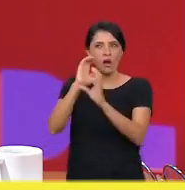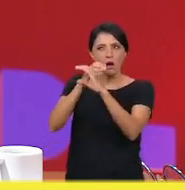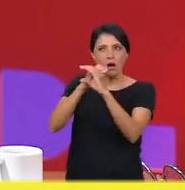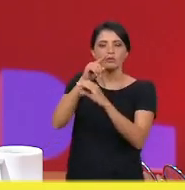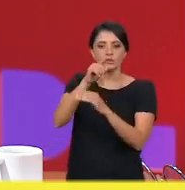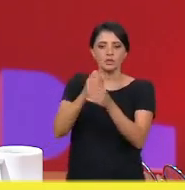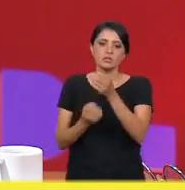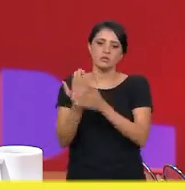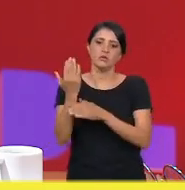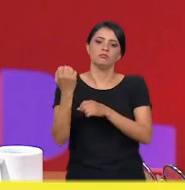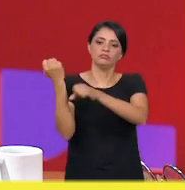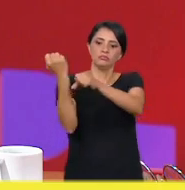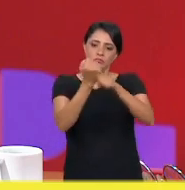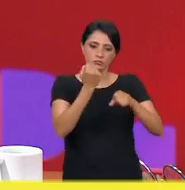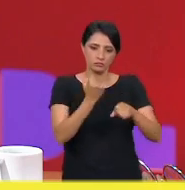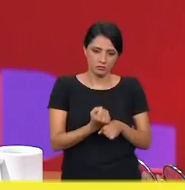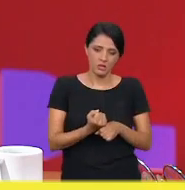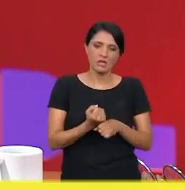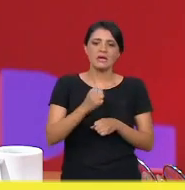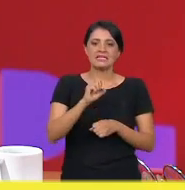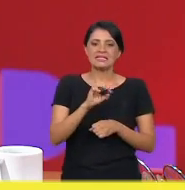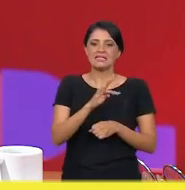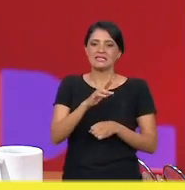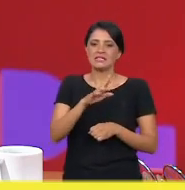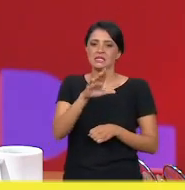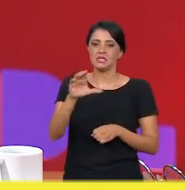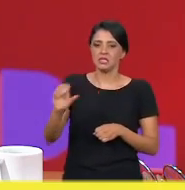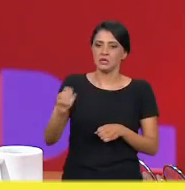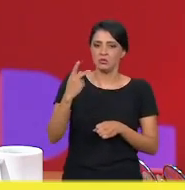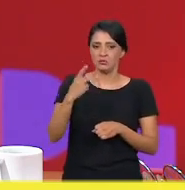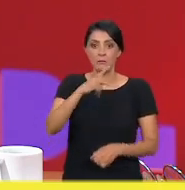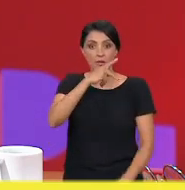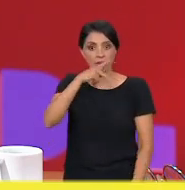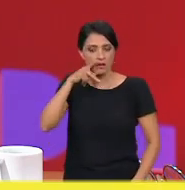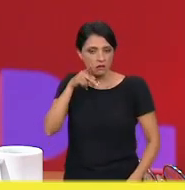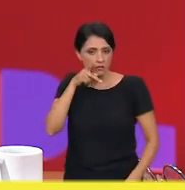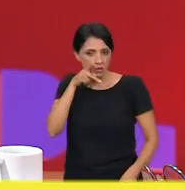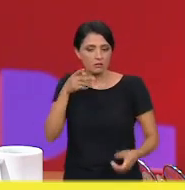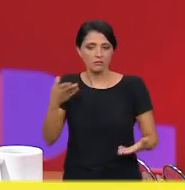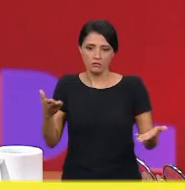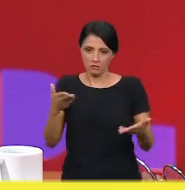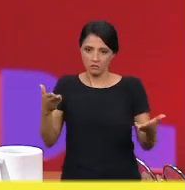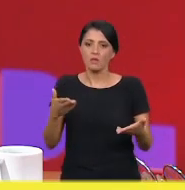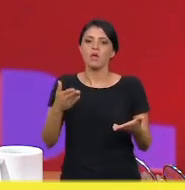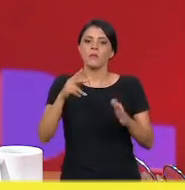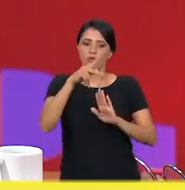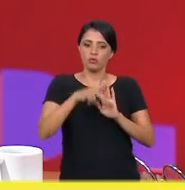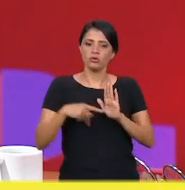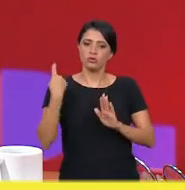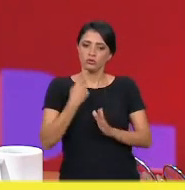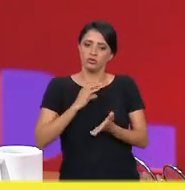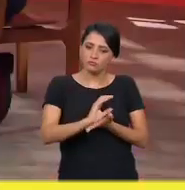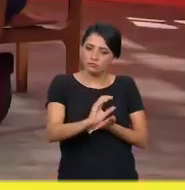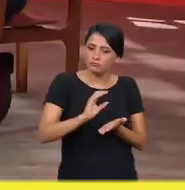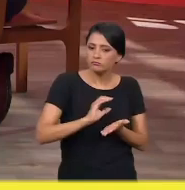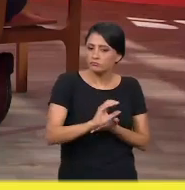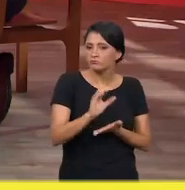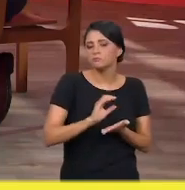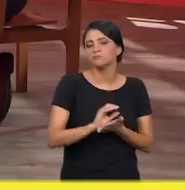sendo construído no sertão da Paraíba para isso, hoje. E é um projeto que a gente tem investido bastante